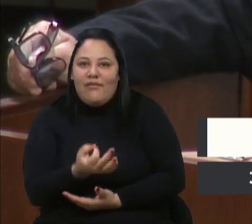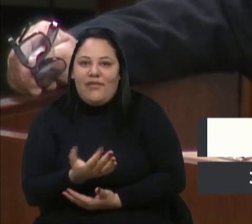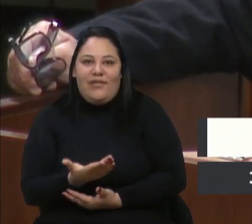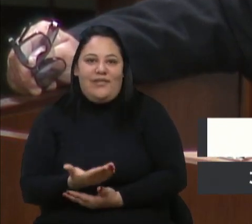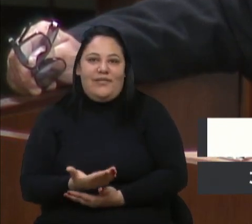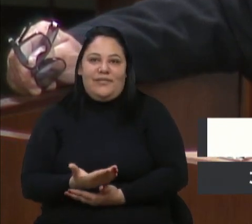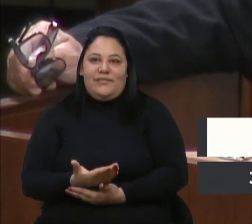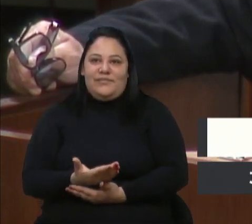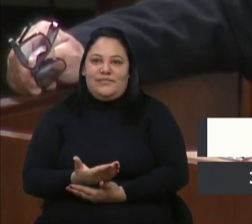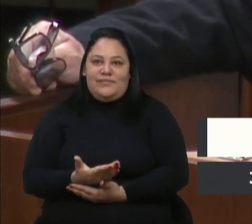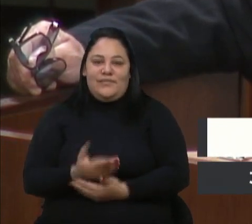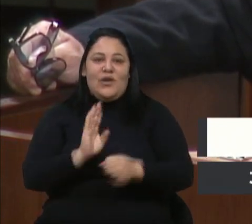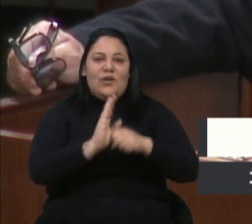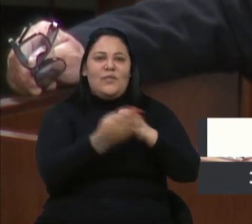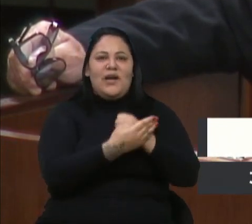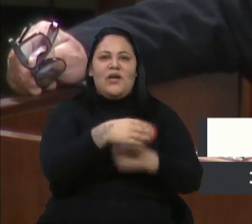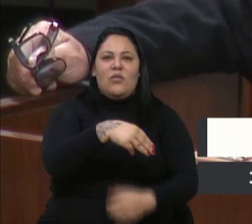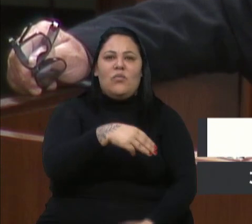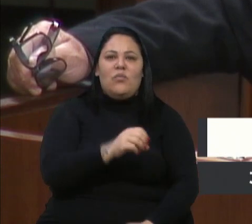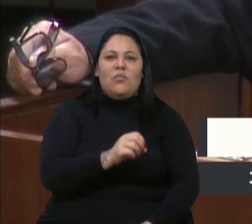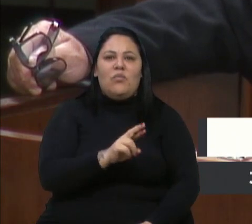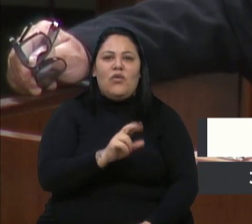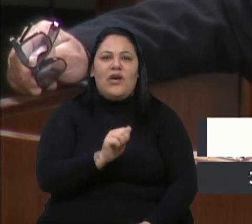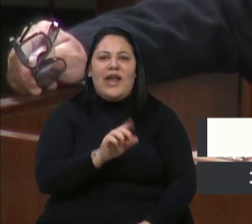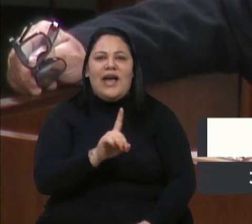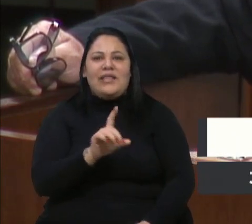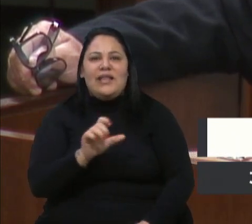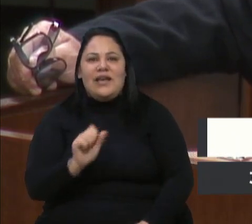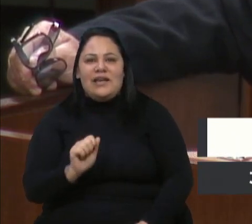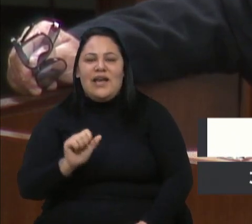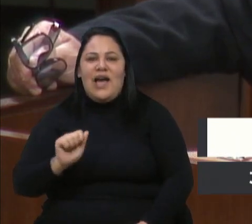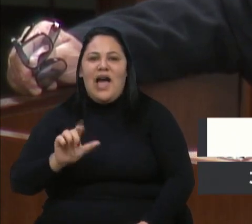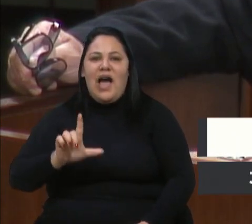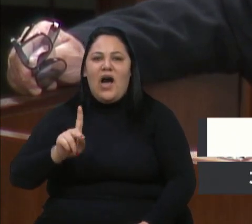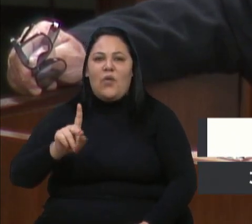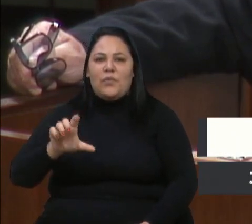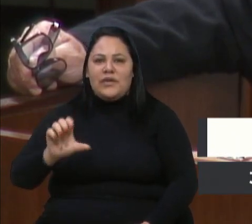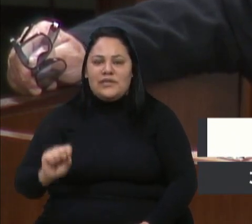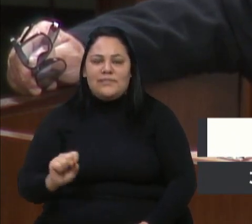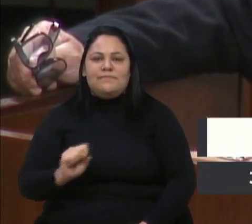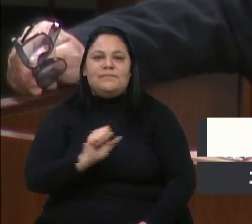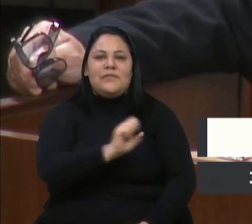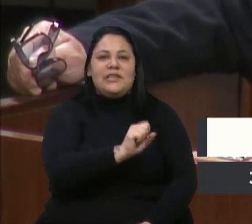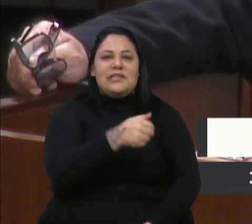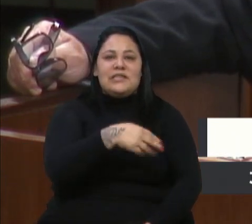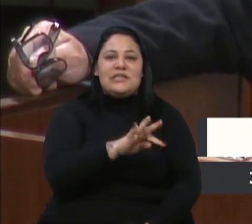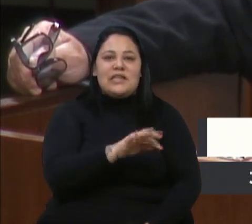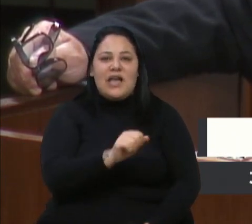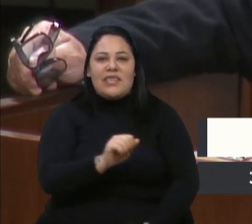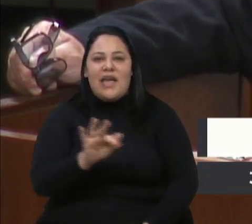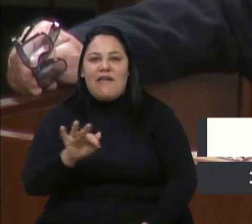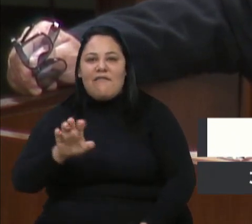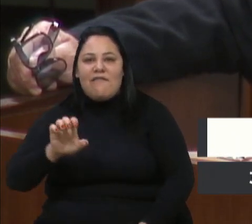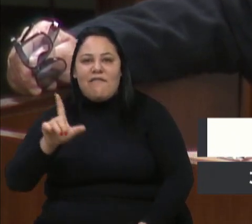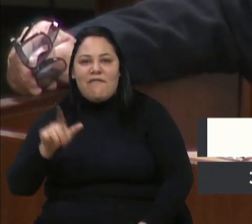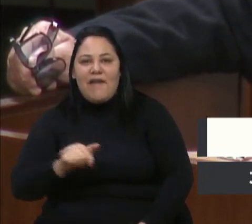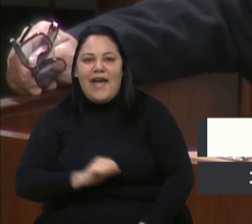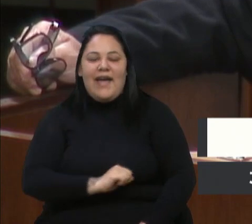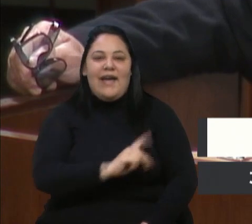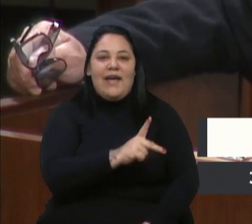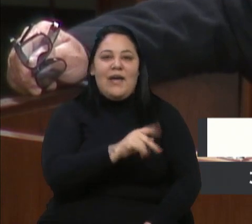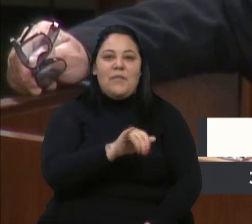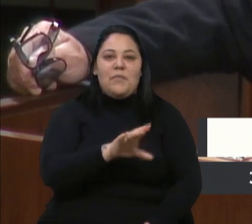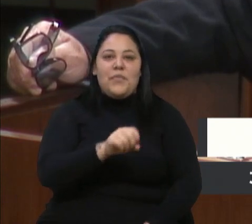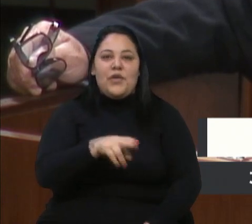Morada dos Alpes, Santa Fé, Pioneiro, toda aquela região ali, vem para uma estação